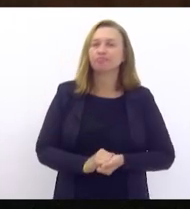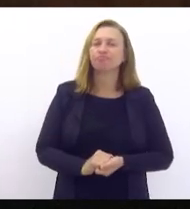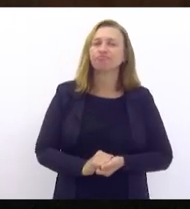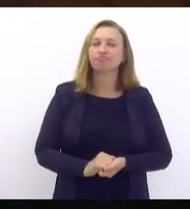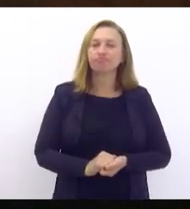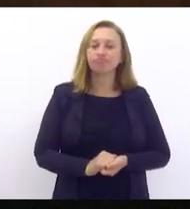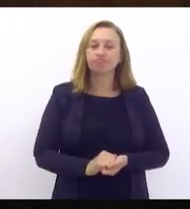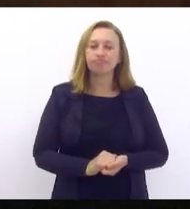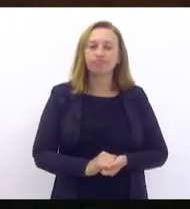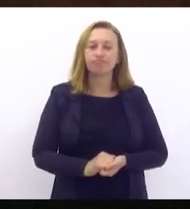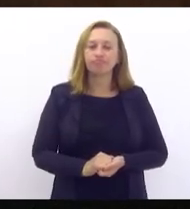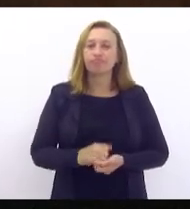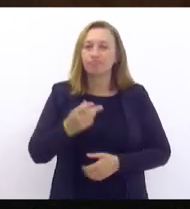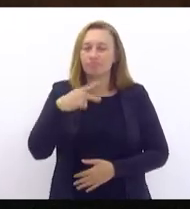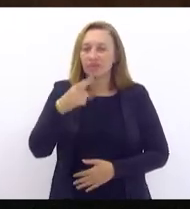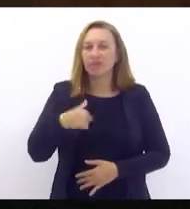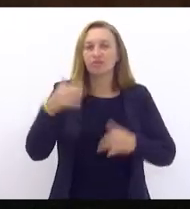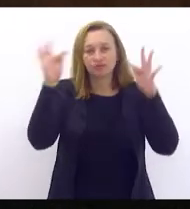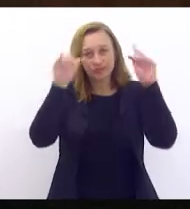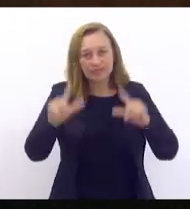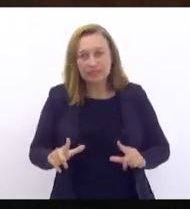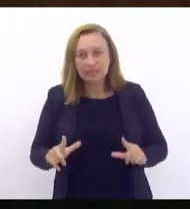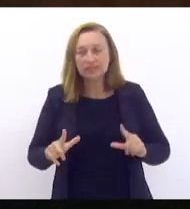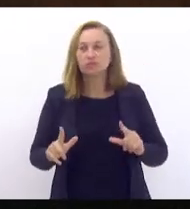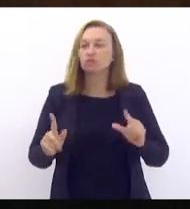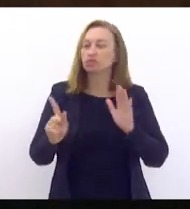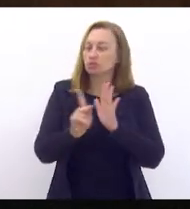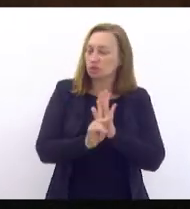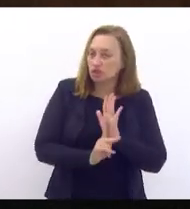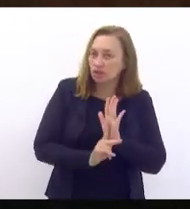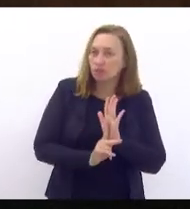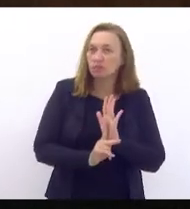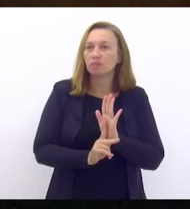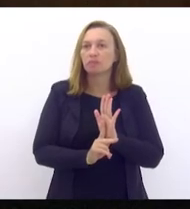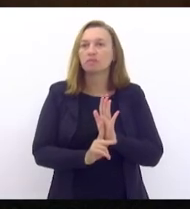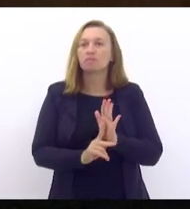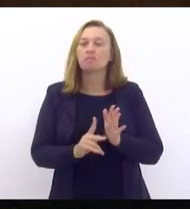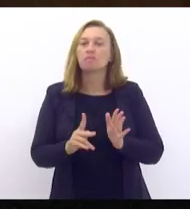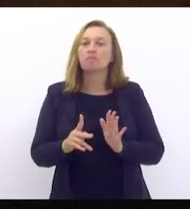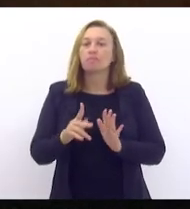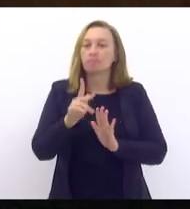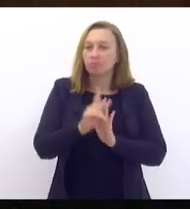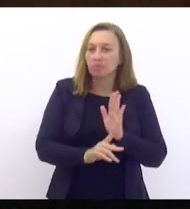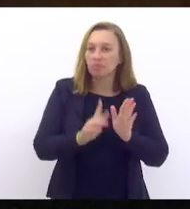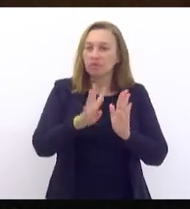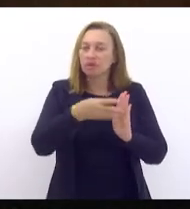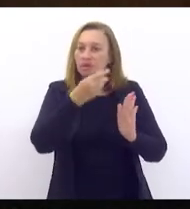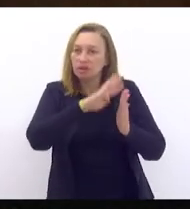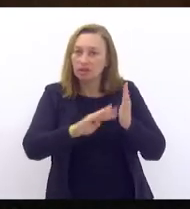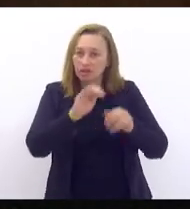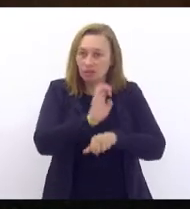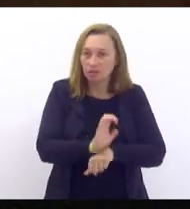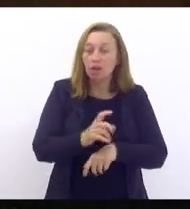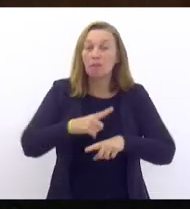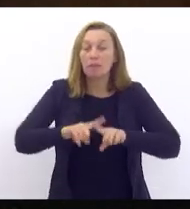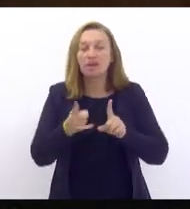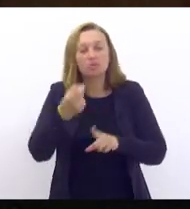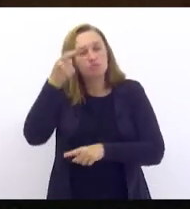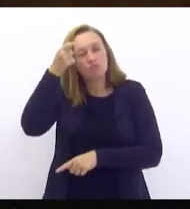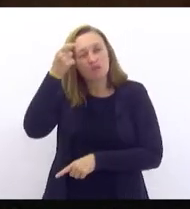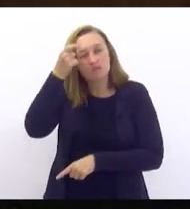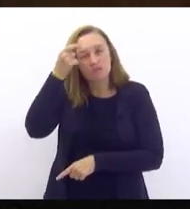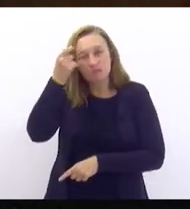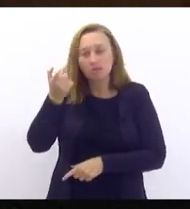para dizer que fico muito feliz com este projeto. É um projeto de calendário, mas que nos ajuda a refletir sobre